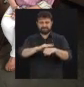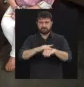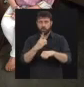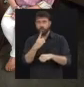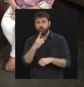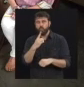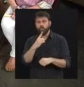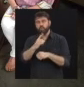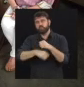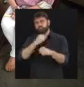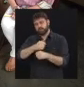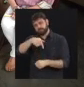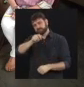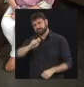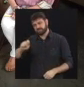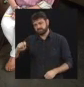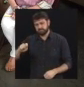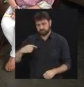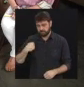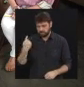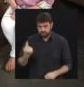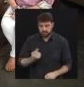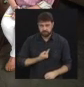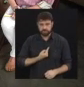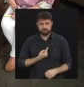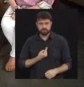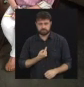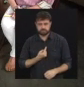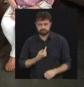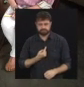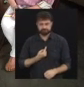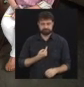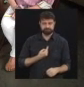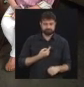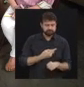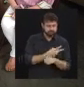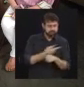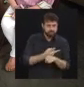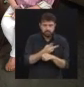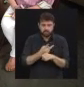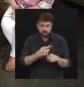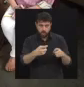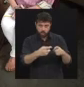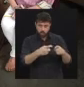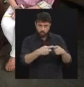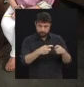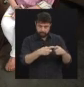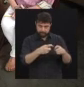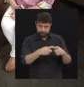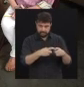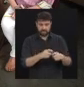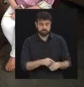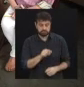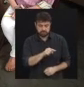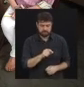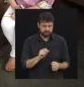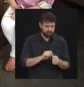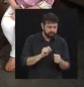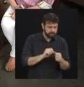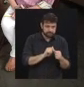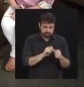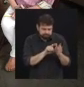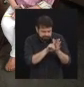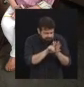e 7 meses, 1 ano e 8 meses, quando nós procuramos um médico fisiatra, né, que ele